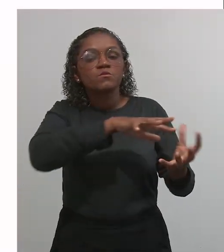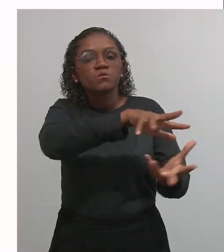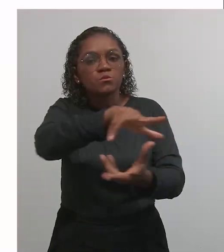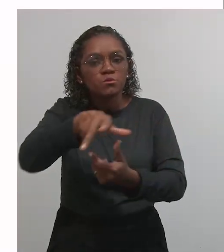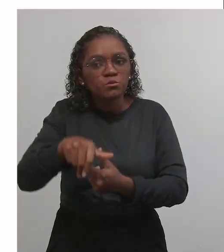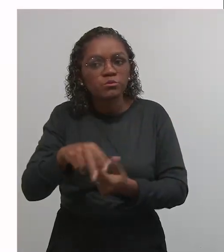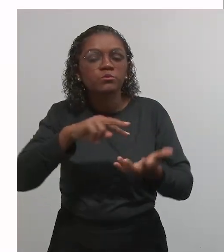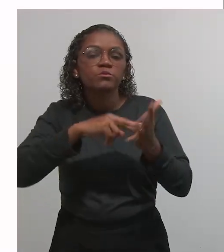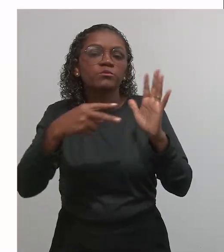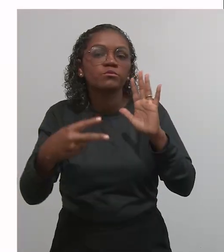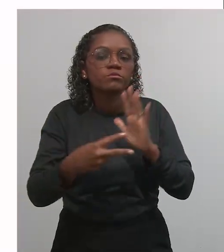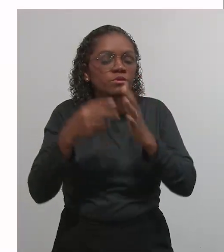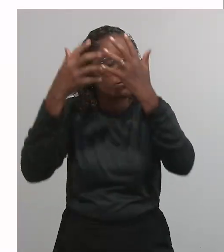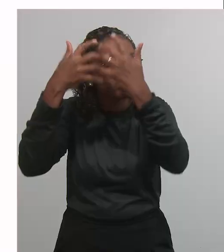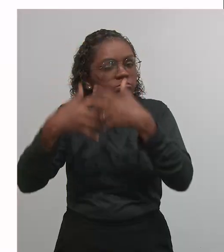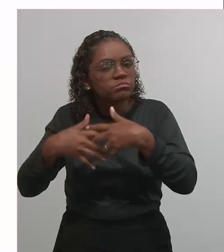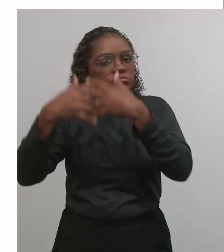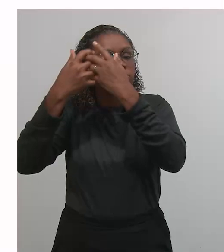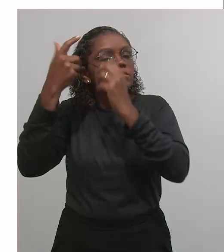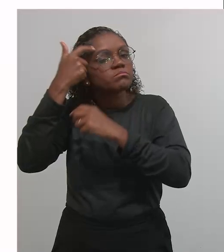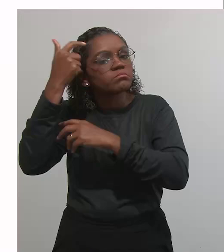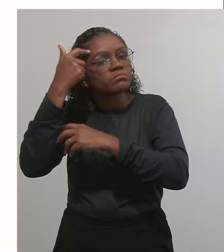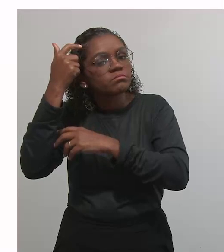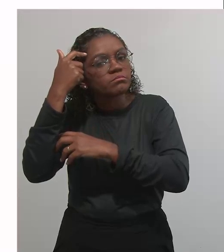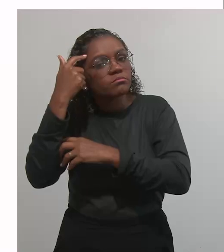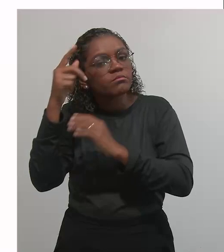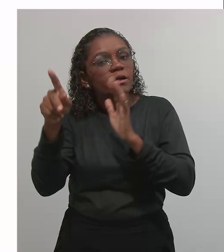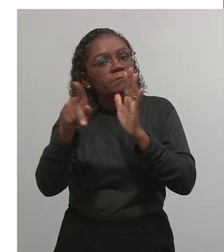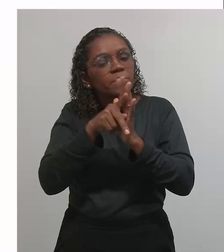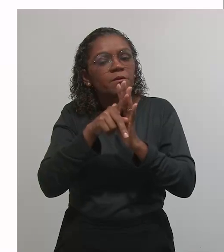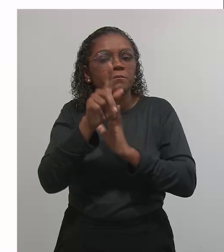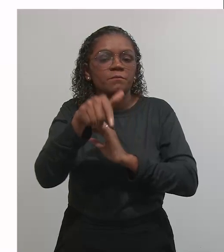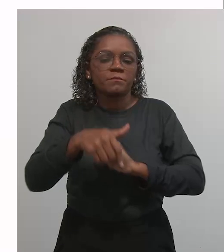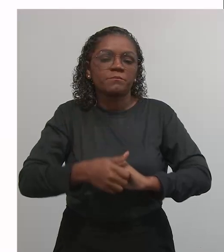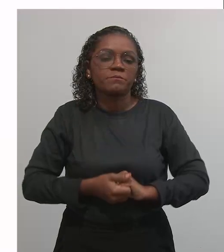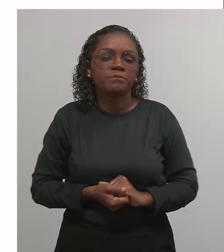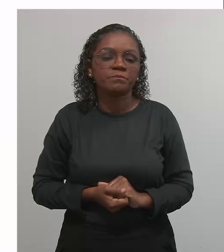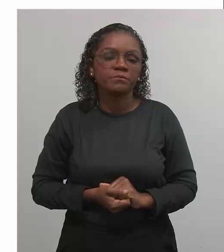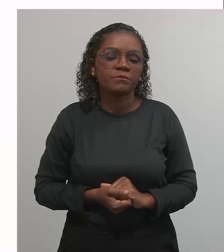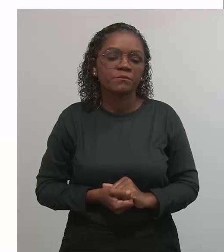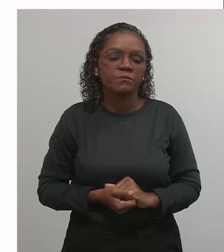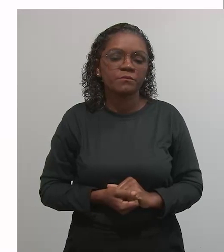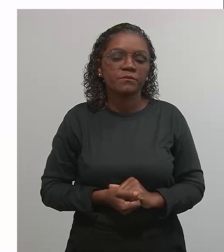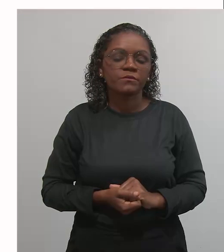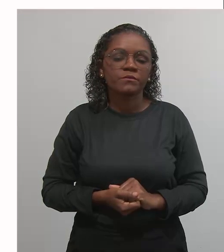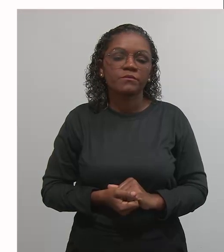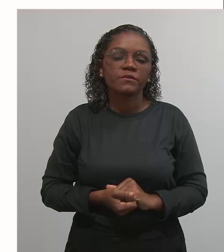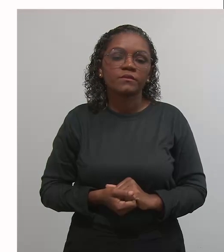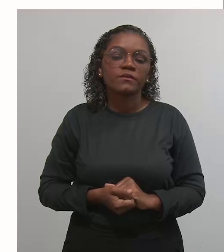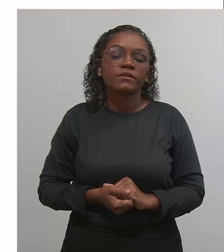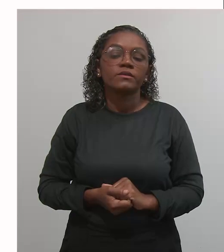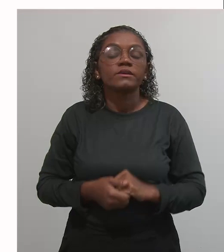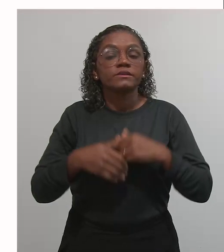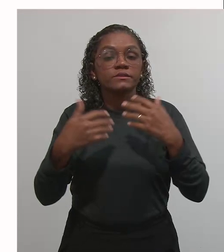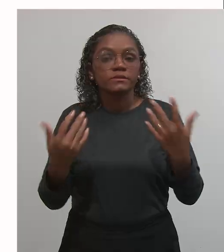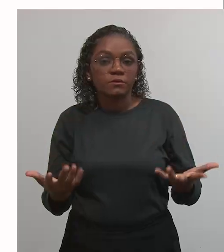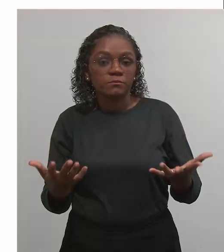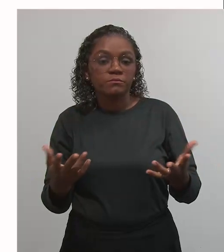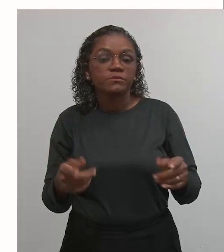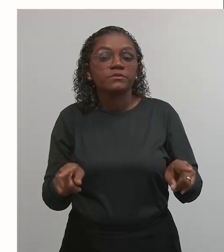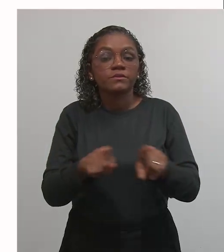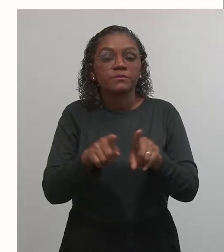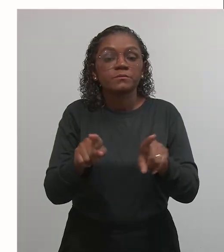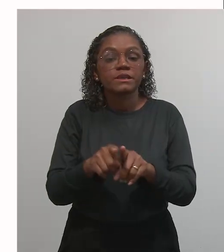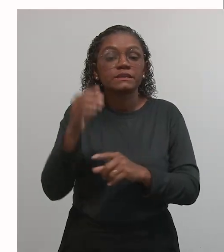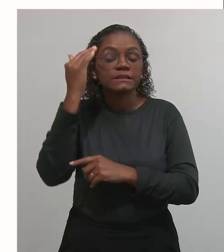reflexão, né? Isso tem toda uma matriz mais filosófica. Bem, e para entender isso, a gente